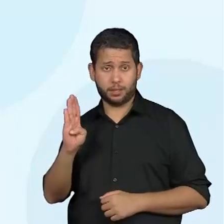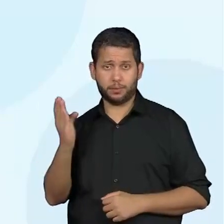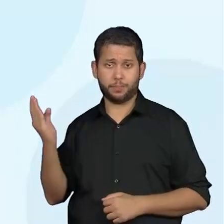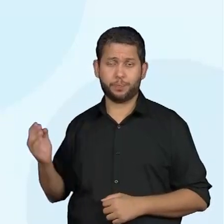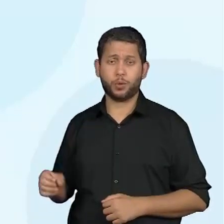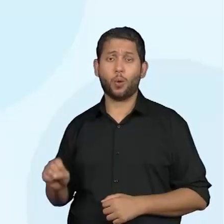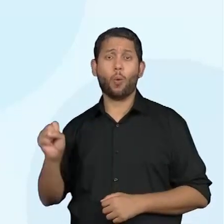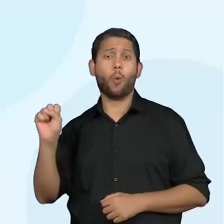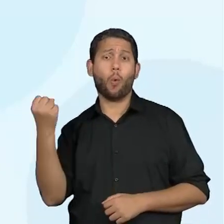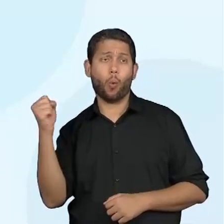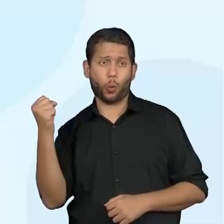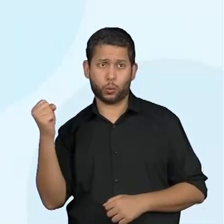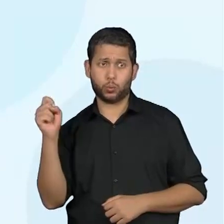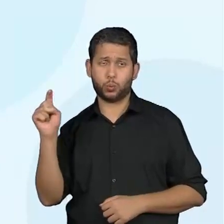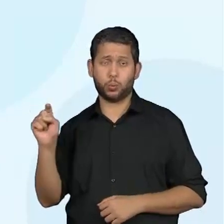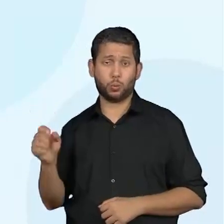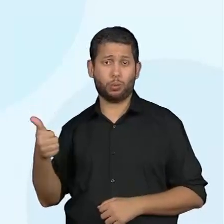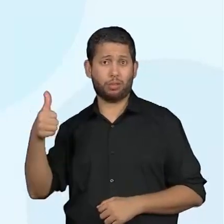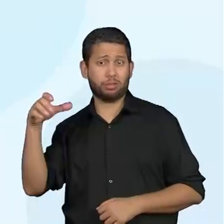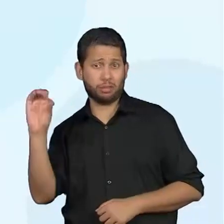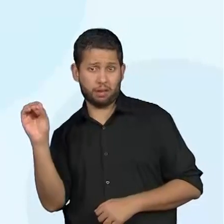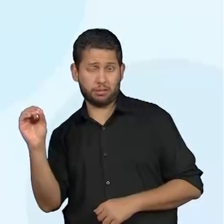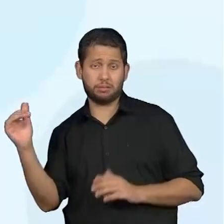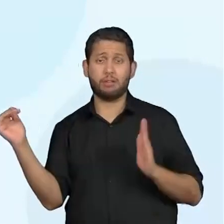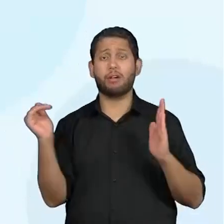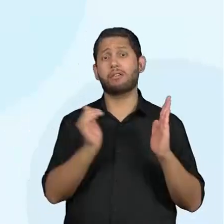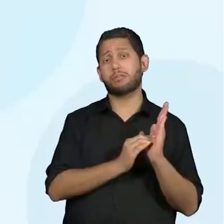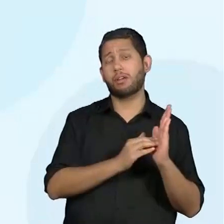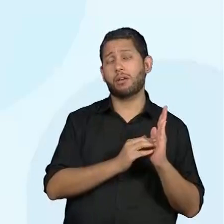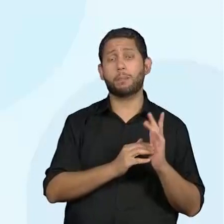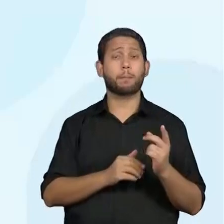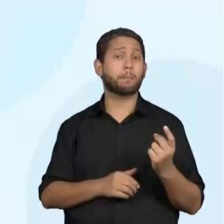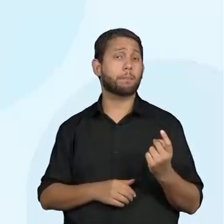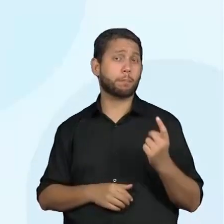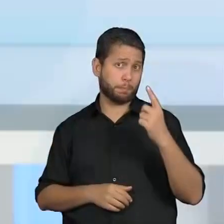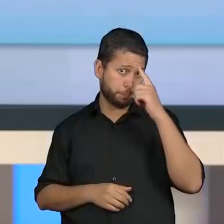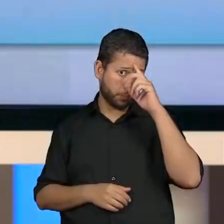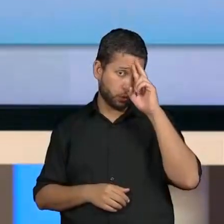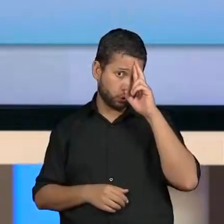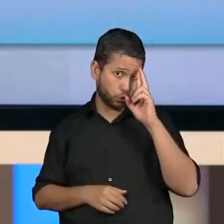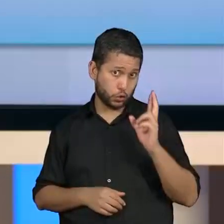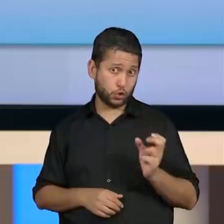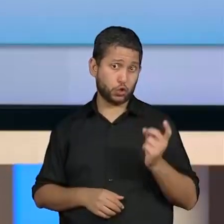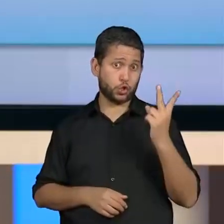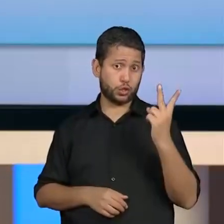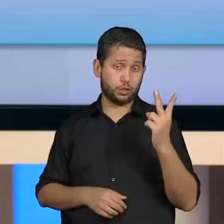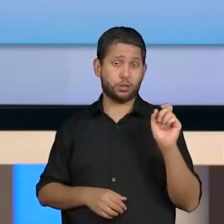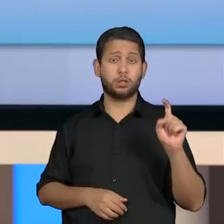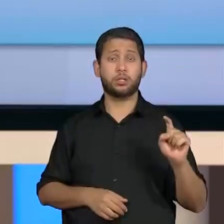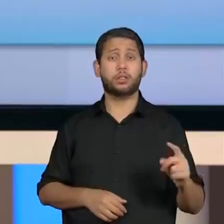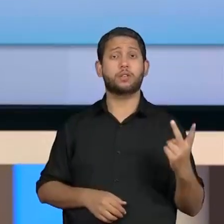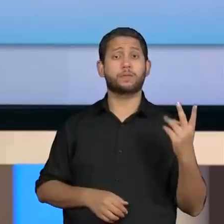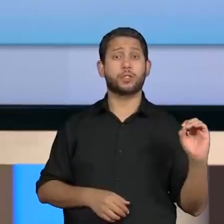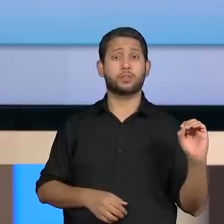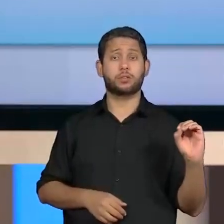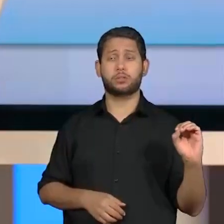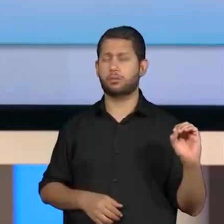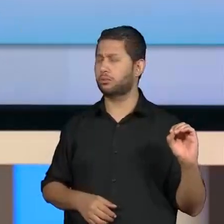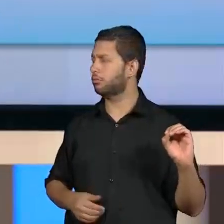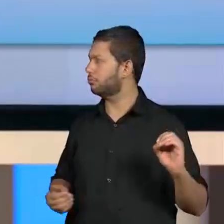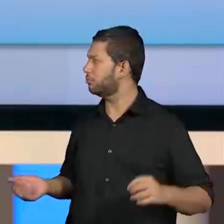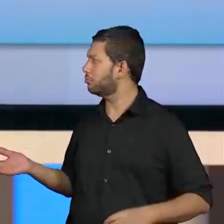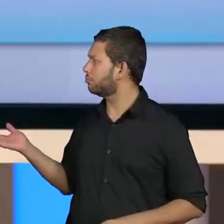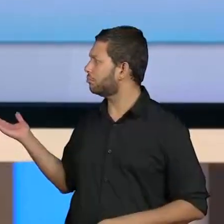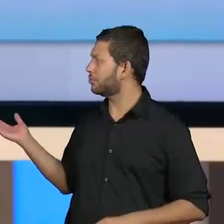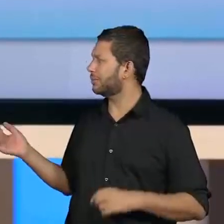marca 8 horas e 10 minutos, até o relógio que marca 12 horas e